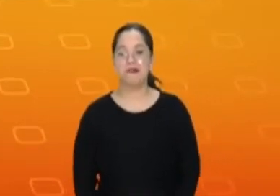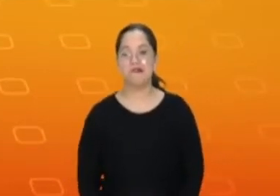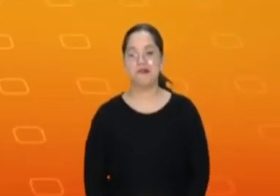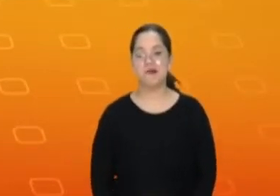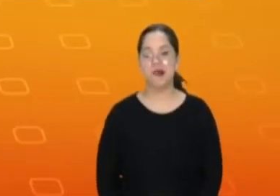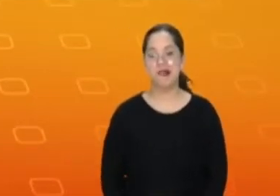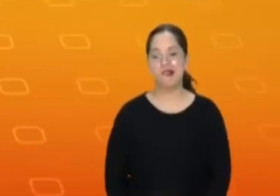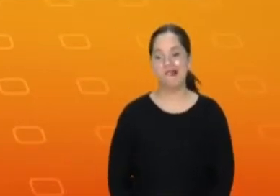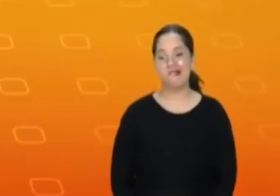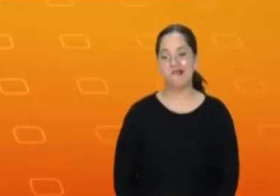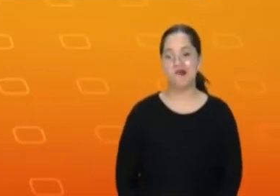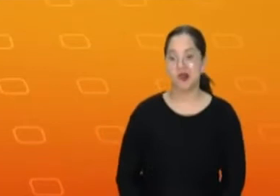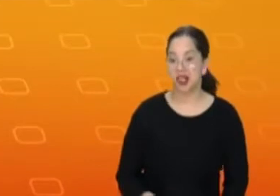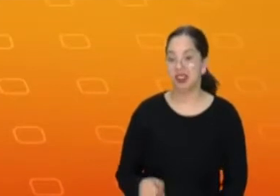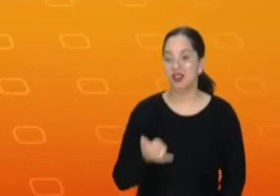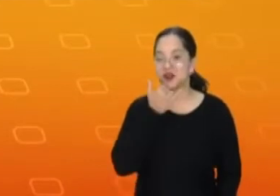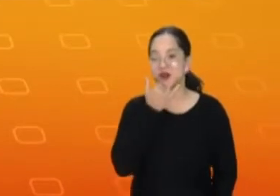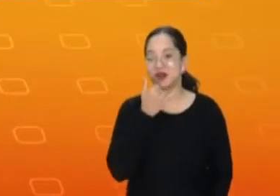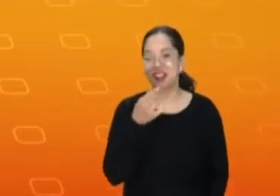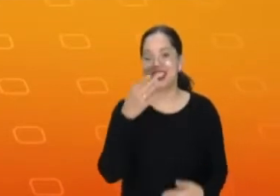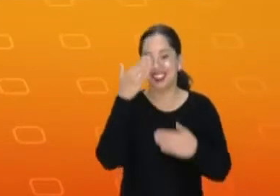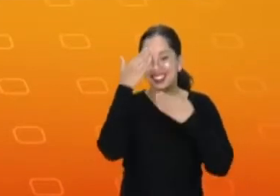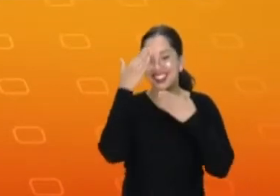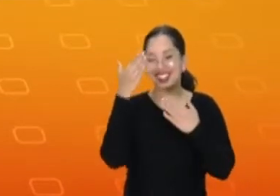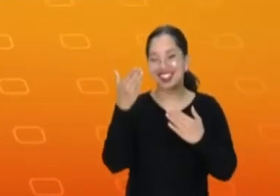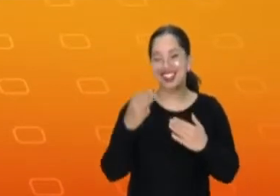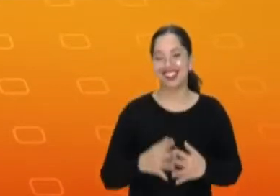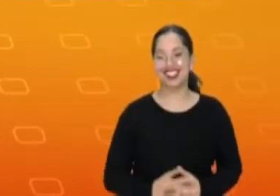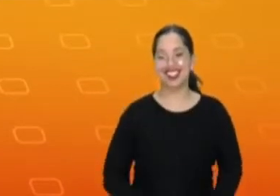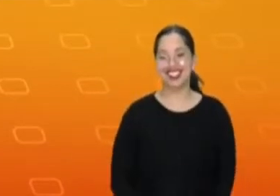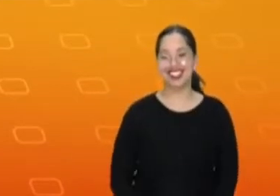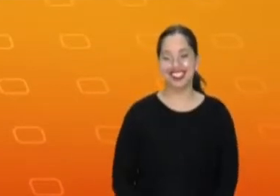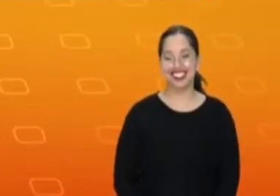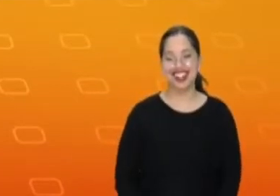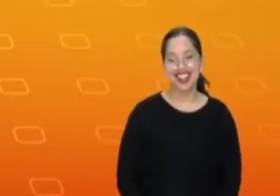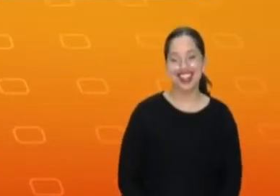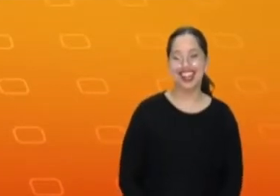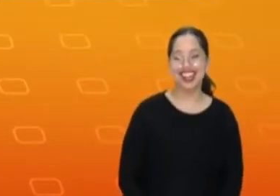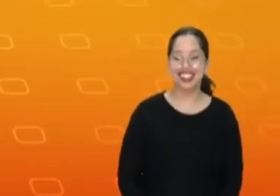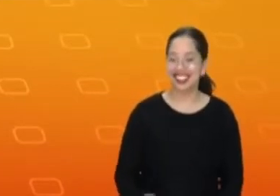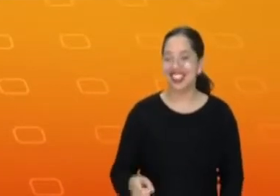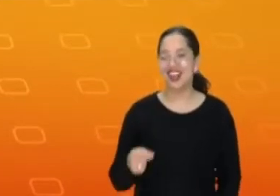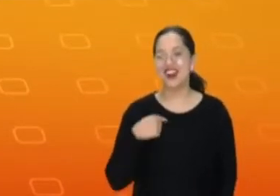isso, eu que agradeço, desculpa, é que eu achei que você, né, estava falando a respeito dessa questão